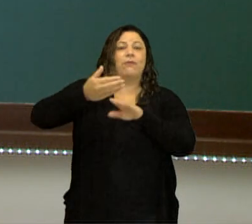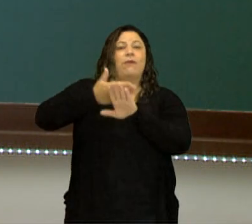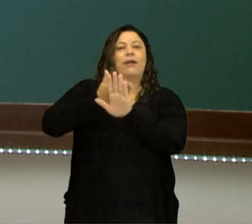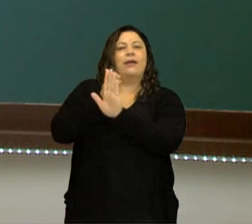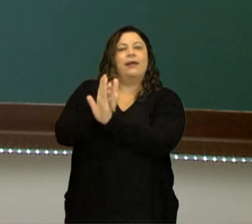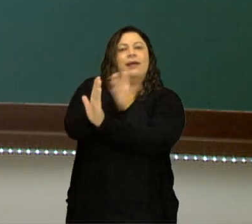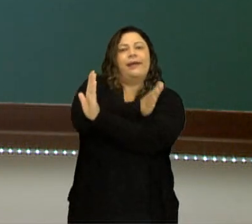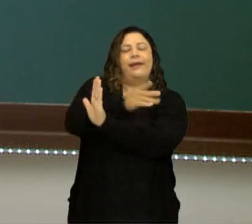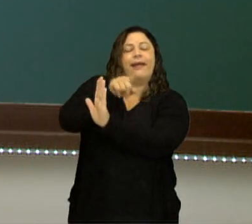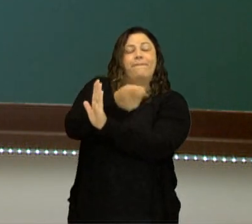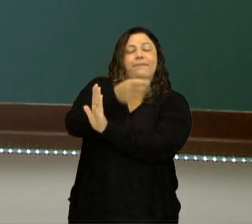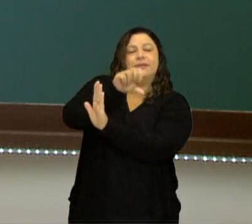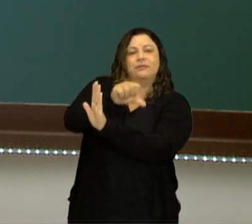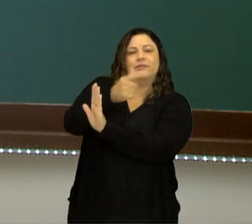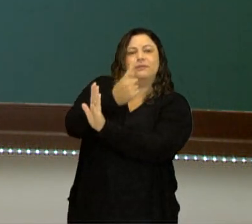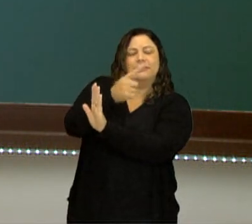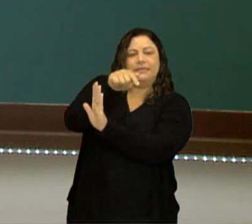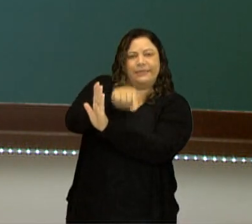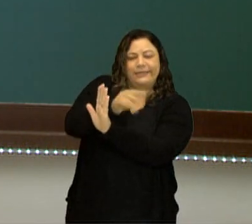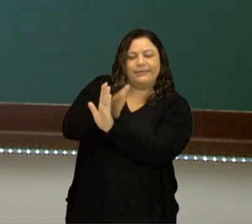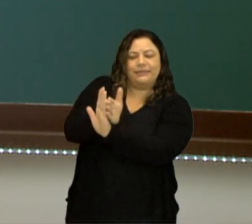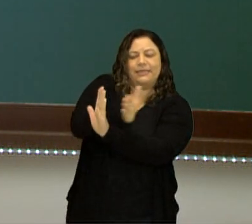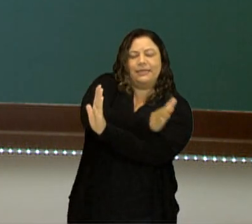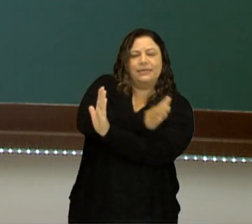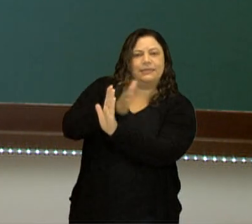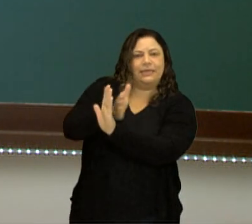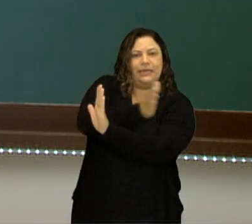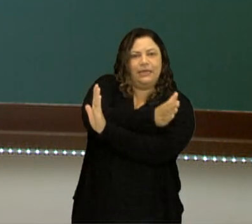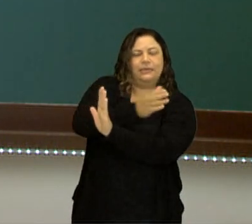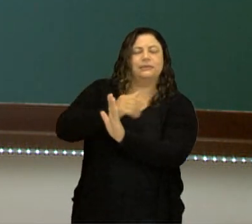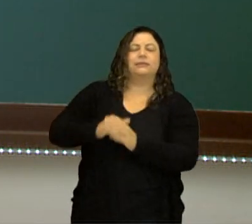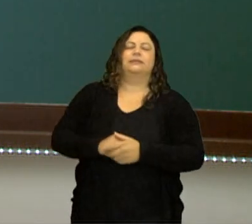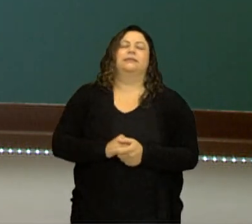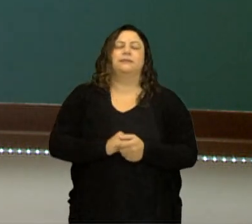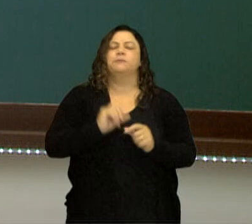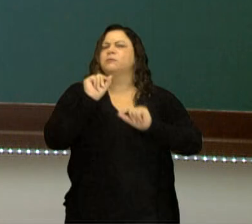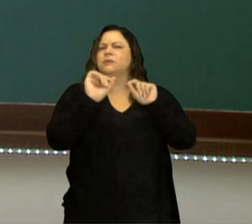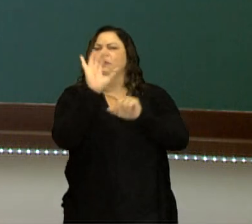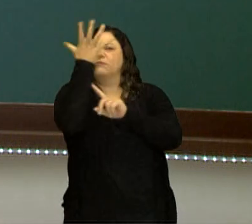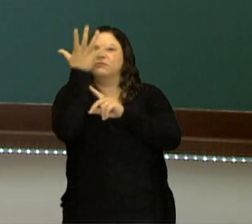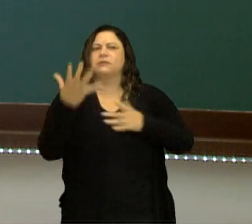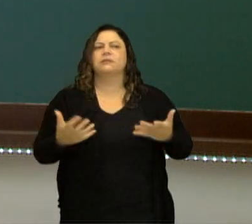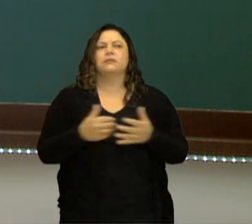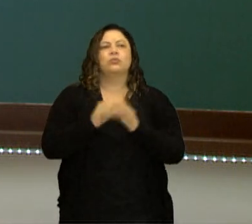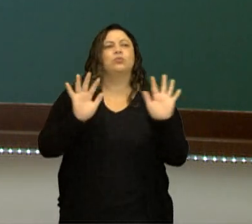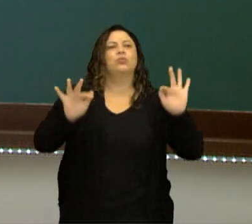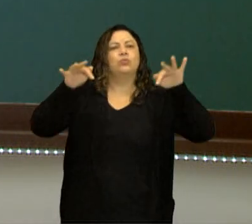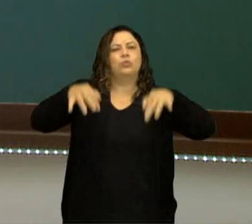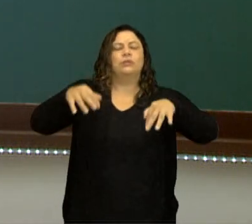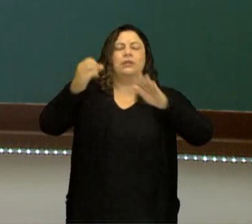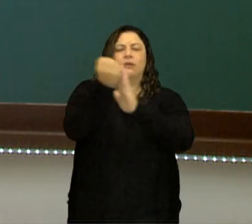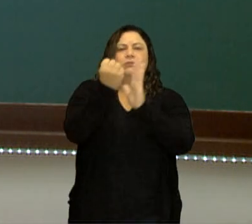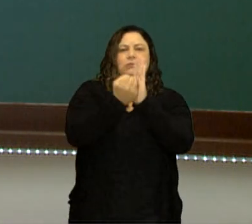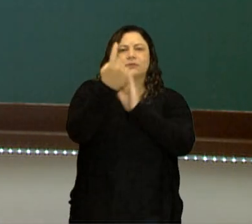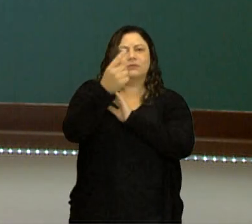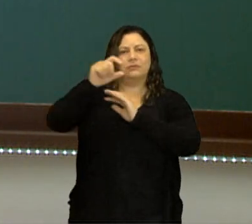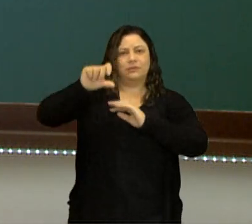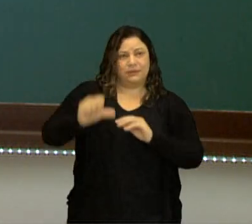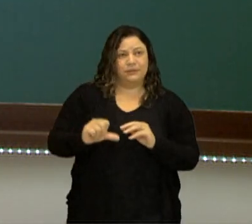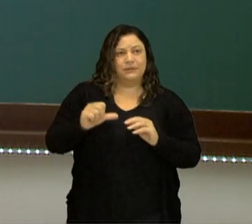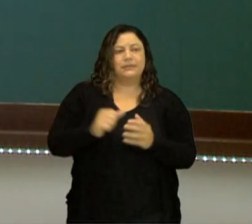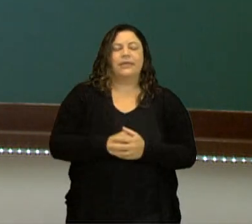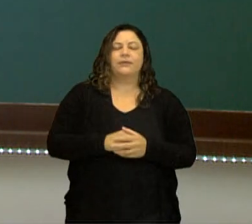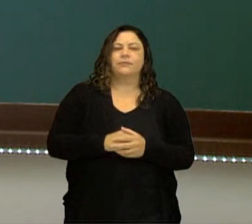Antes de se chegar no momento da Revolução Russa? Olha só. No final do século XIX, o